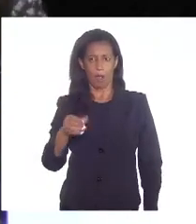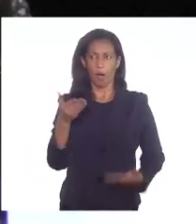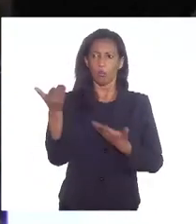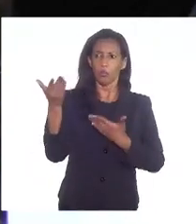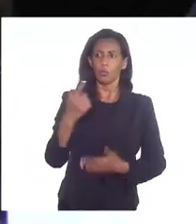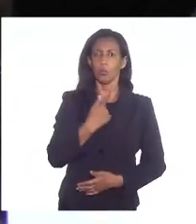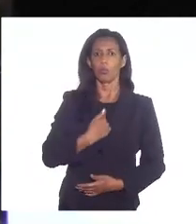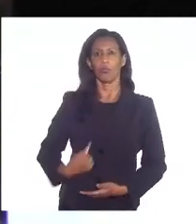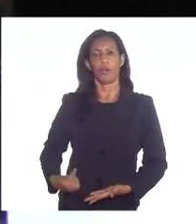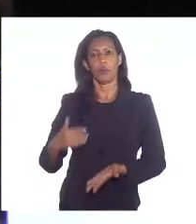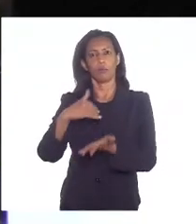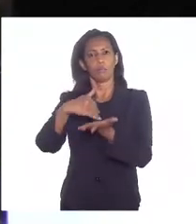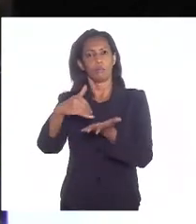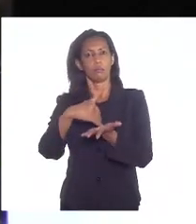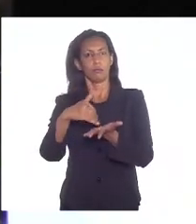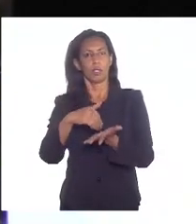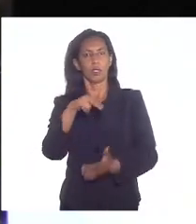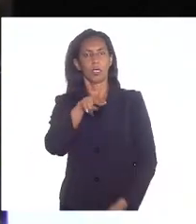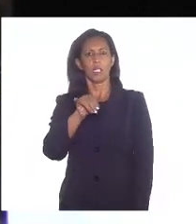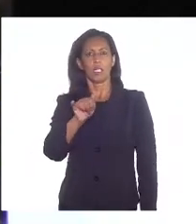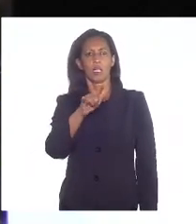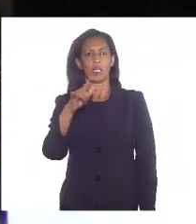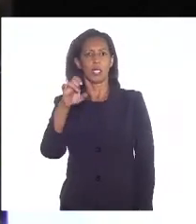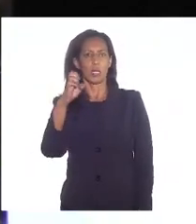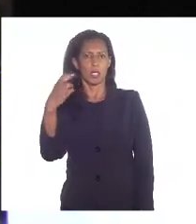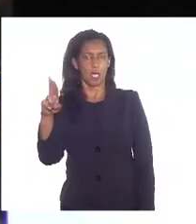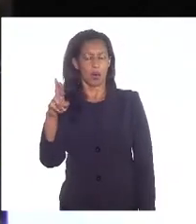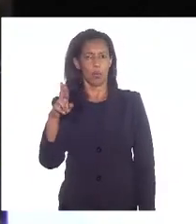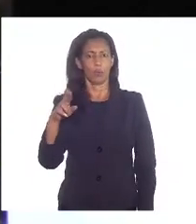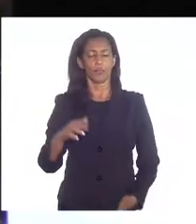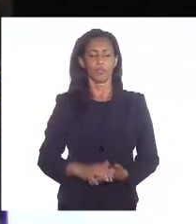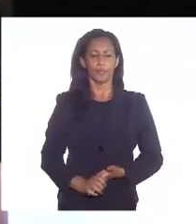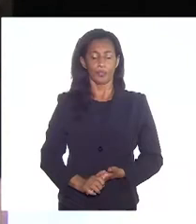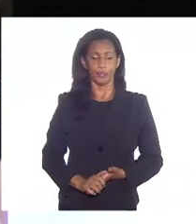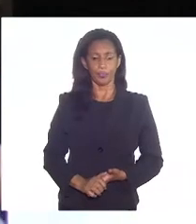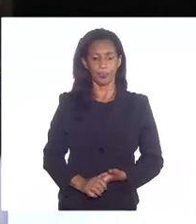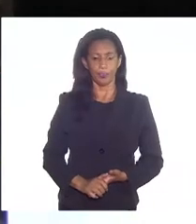secretários, Dirceu Amorelli aqui presente. Primeiro,